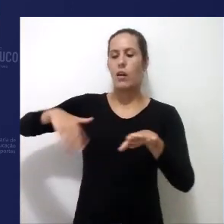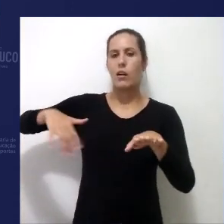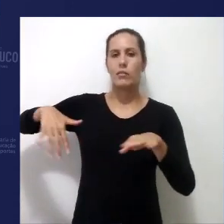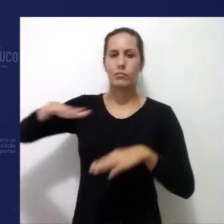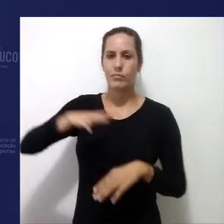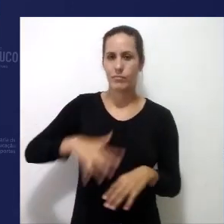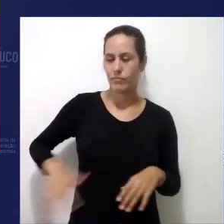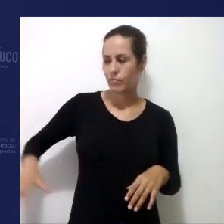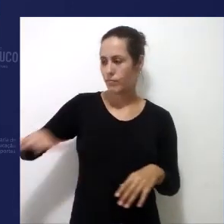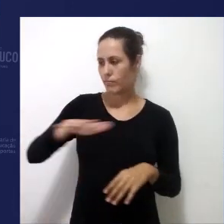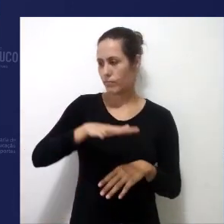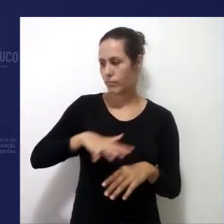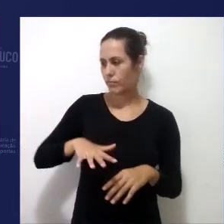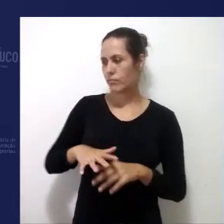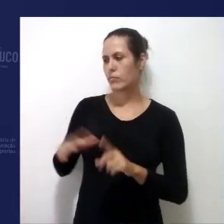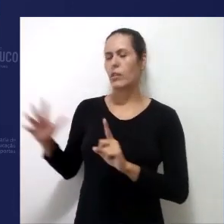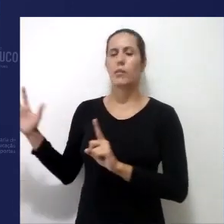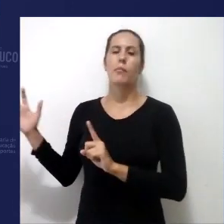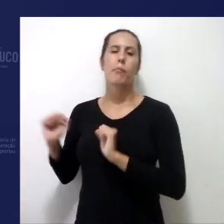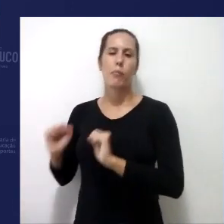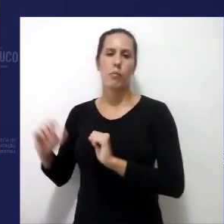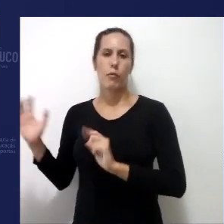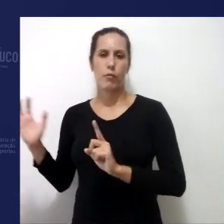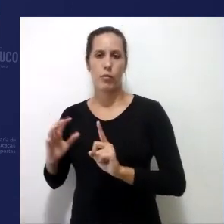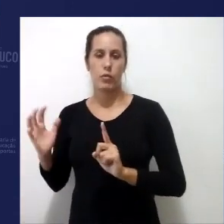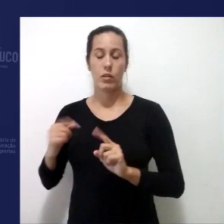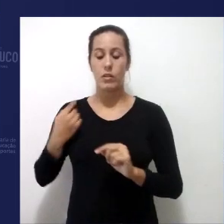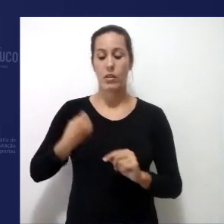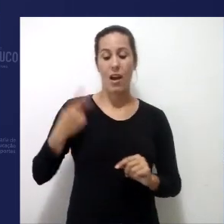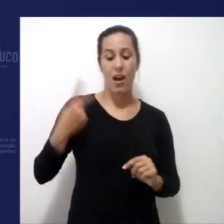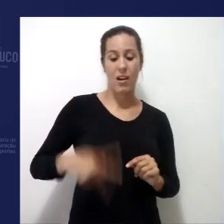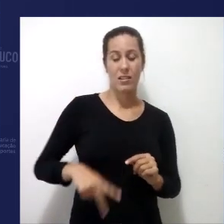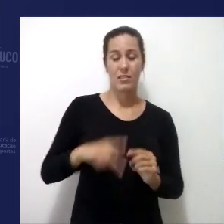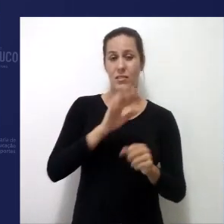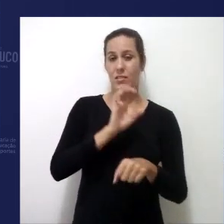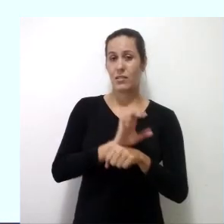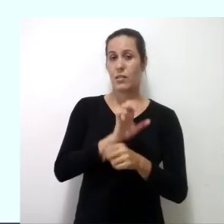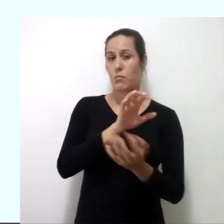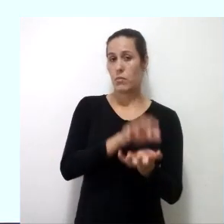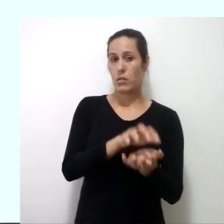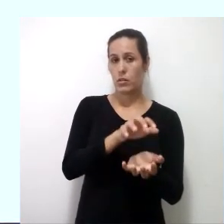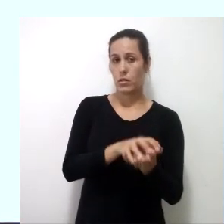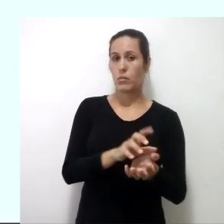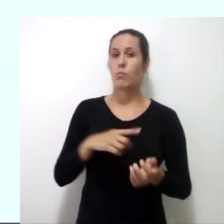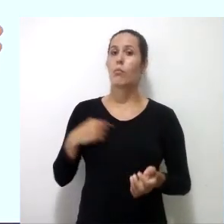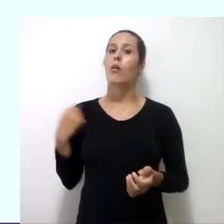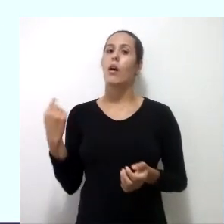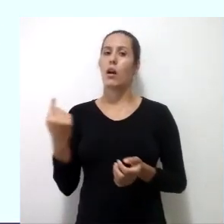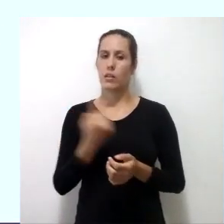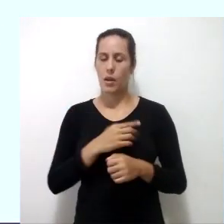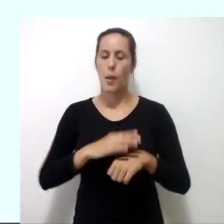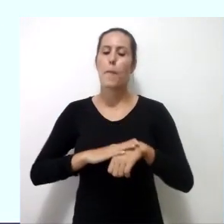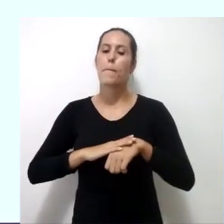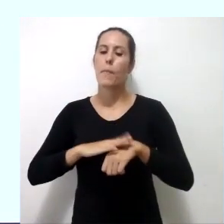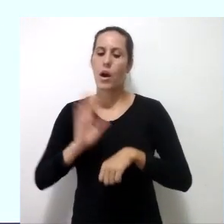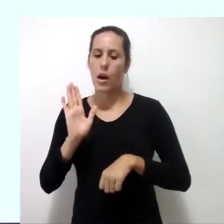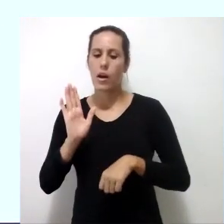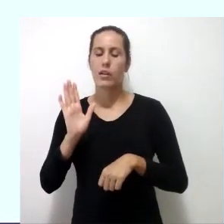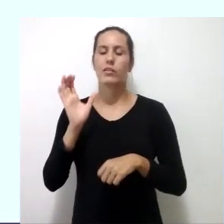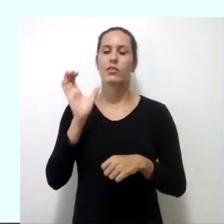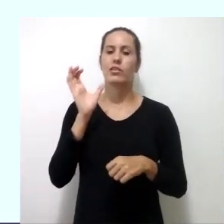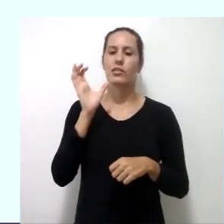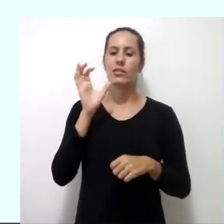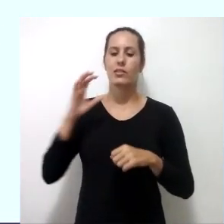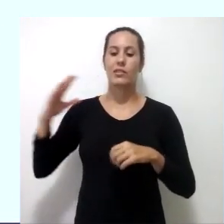questão das frentes quentes, que são influenciadas sobre as correntes marítimas. E aqui no nosso estado de Pernambuco, a